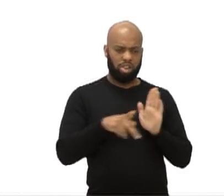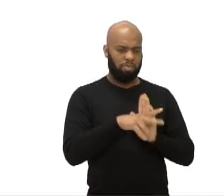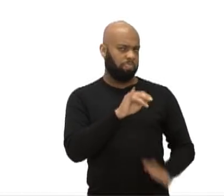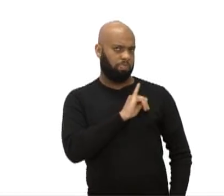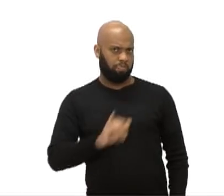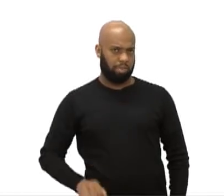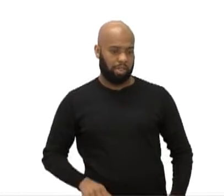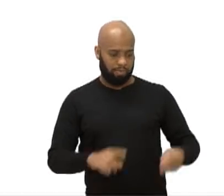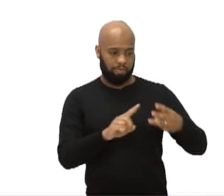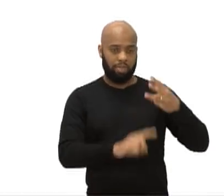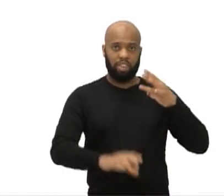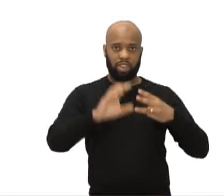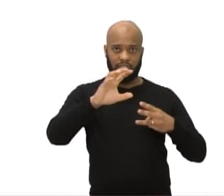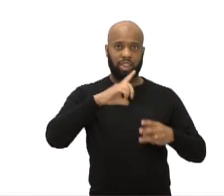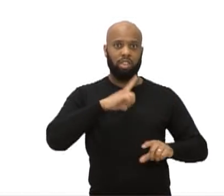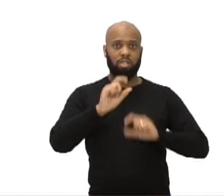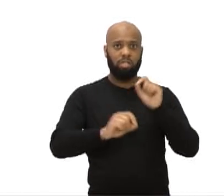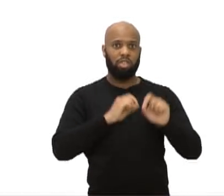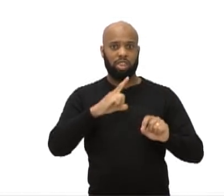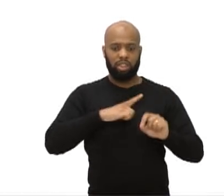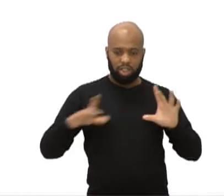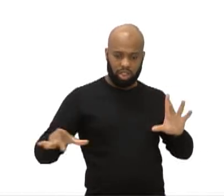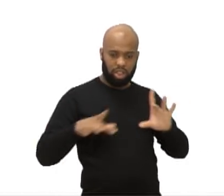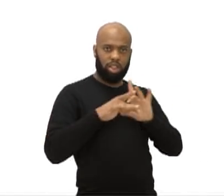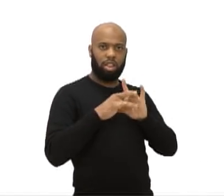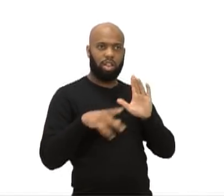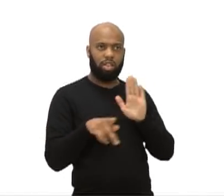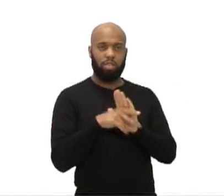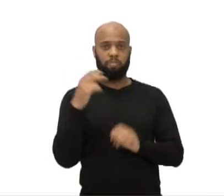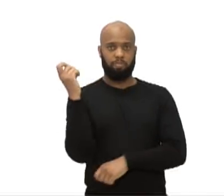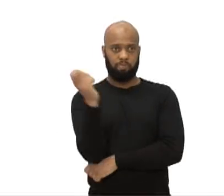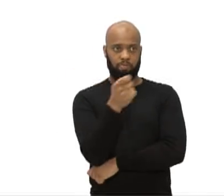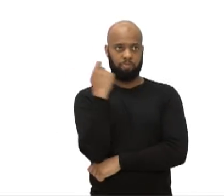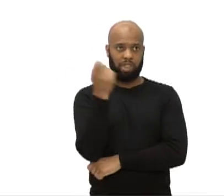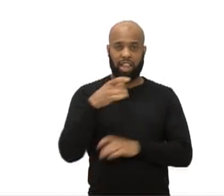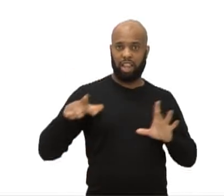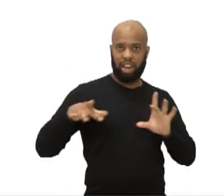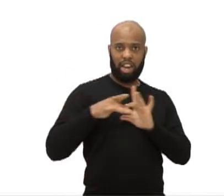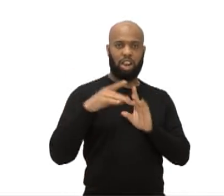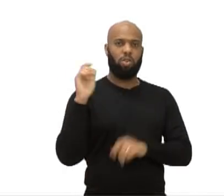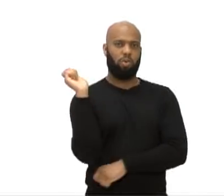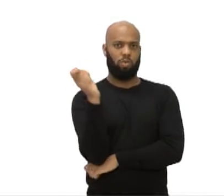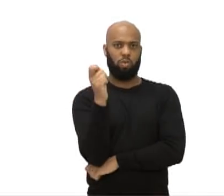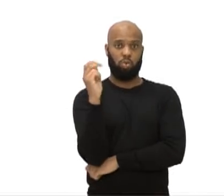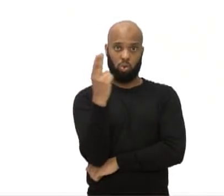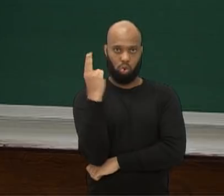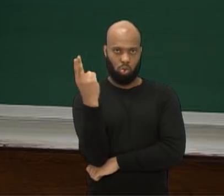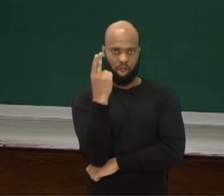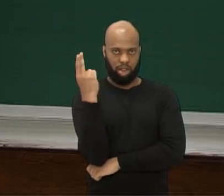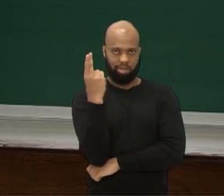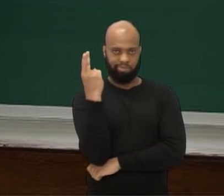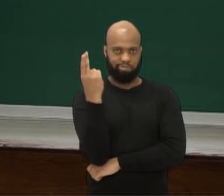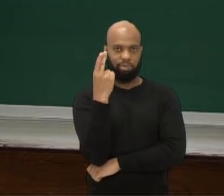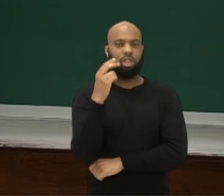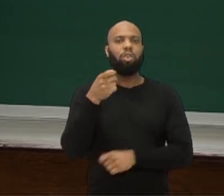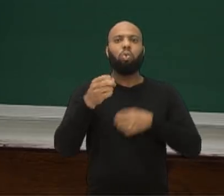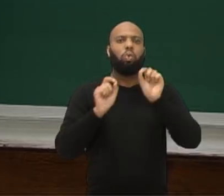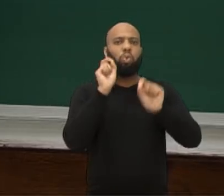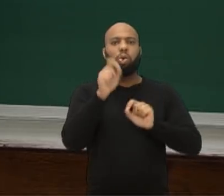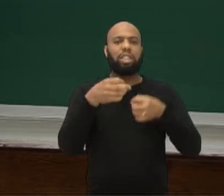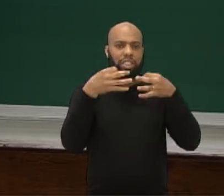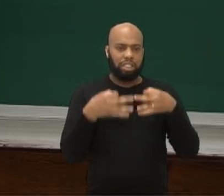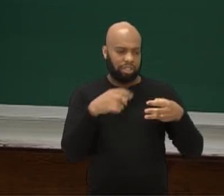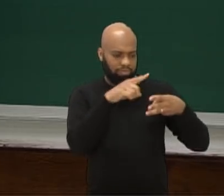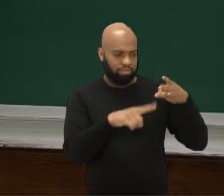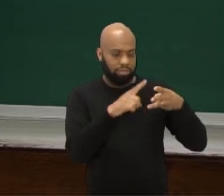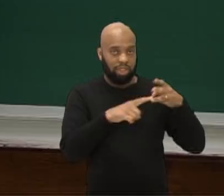Império. E C. Resultou na anexação da província do Rio Grande do Sul ao Uruguai. Qual dessas está correta?